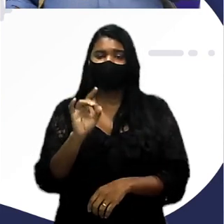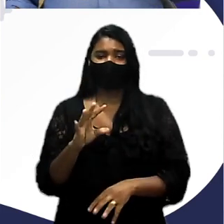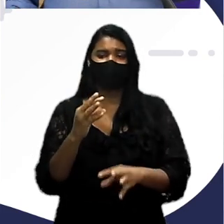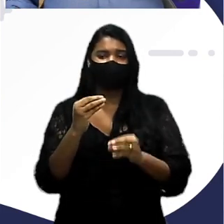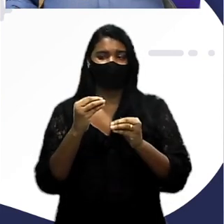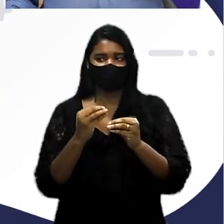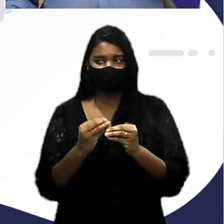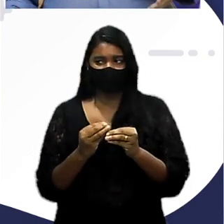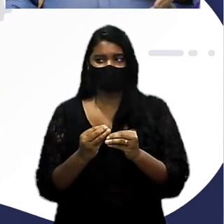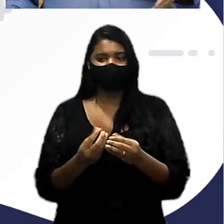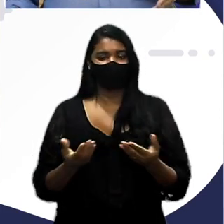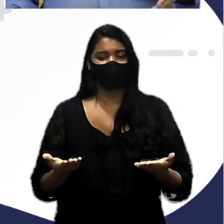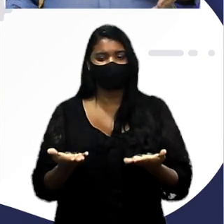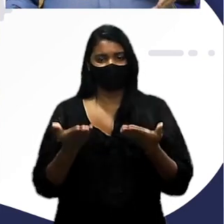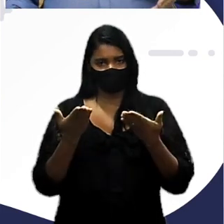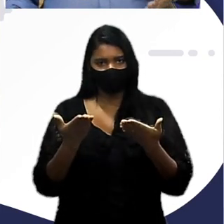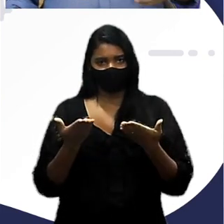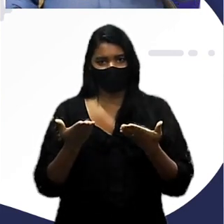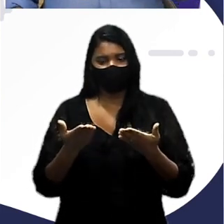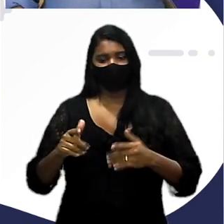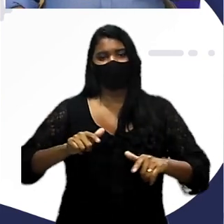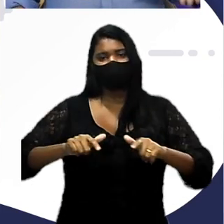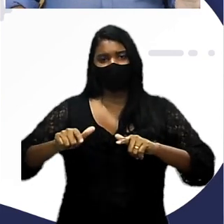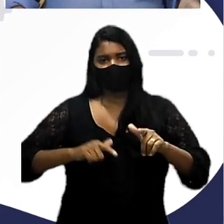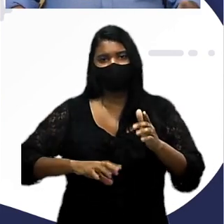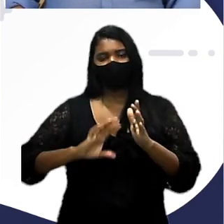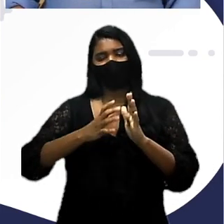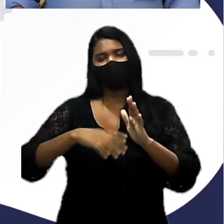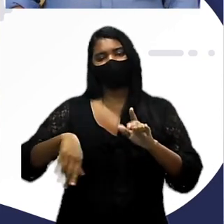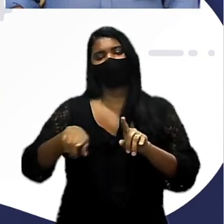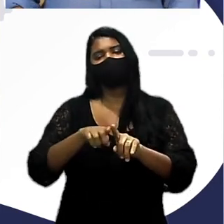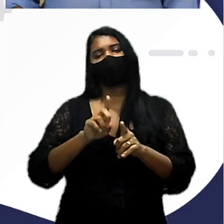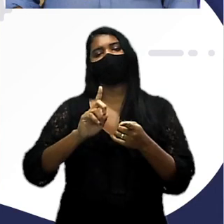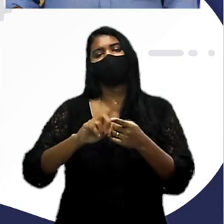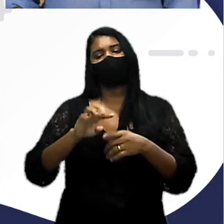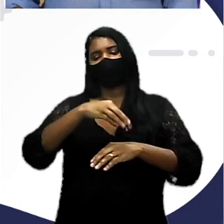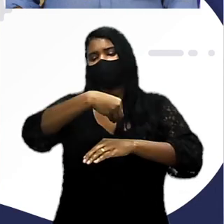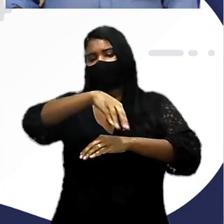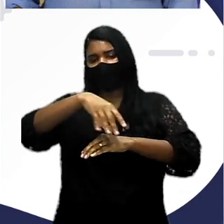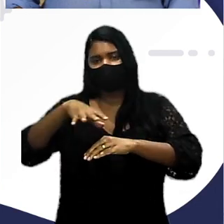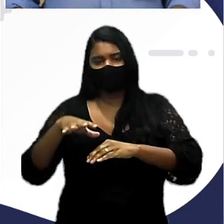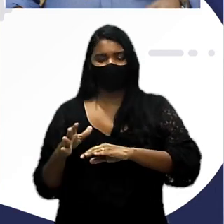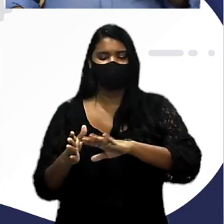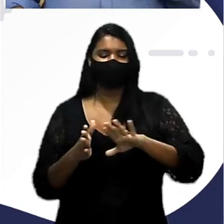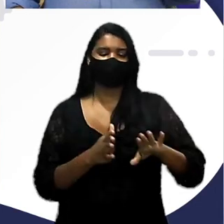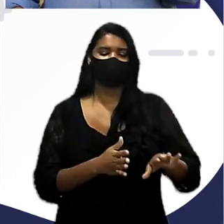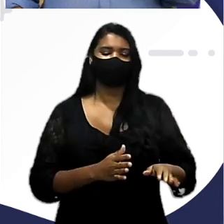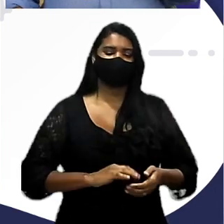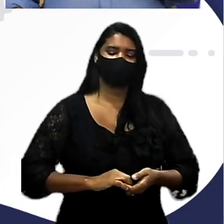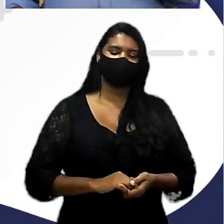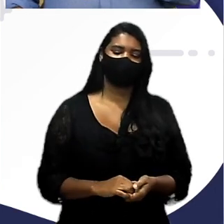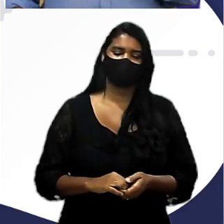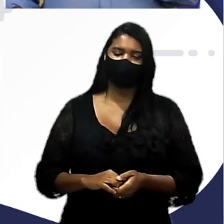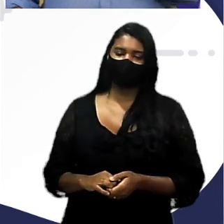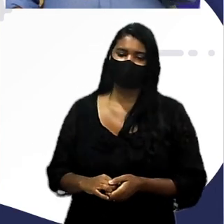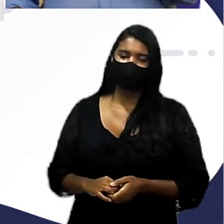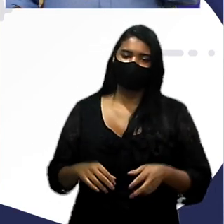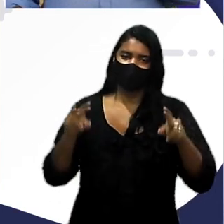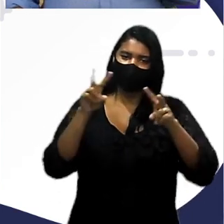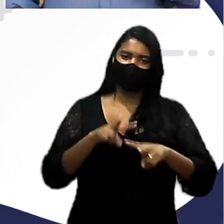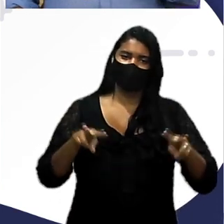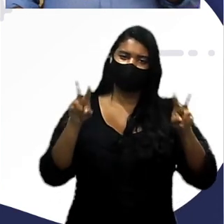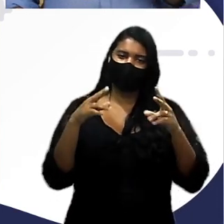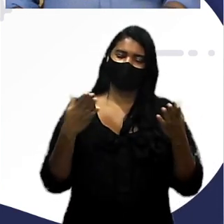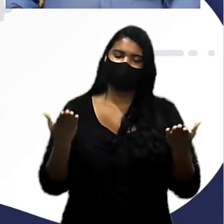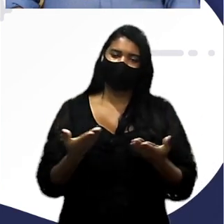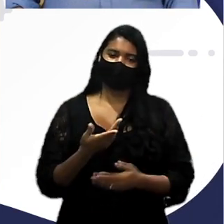são produzidos para atender o mercado interno, mas também para atender o mercado externo. Então, a visão que a